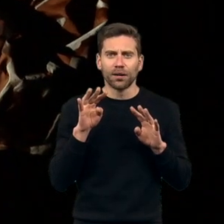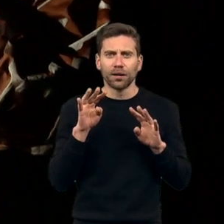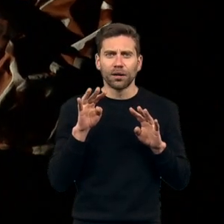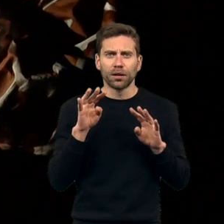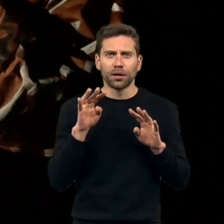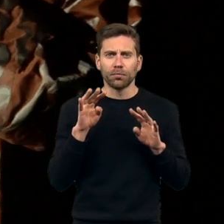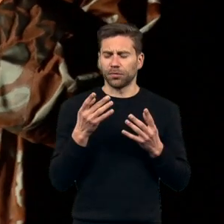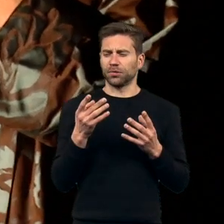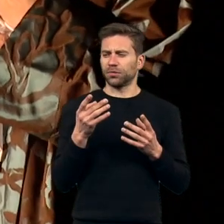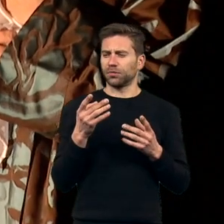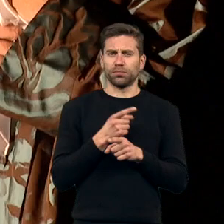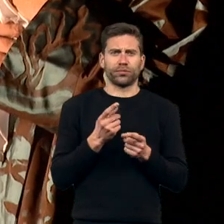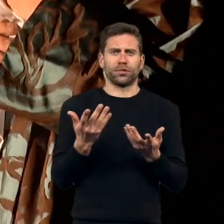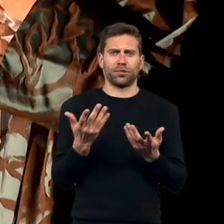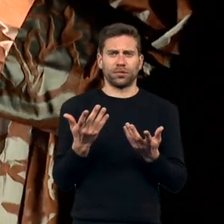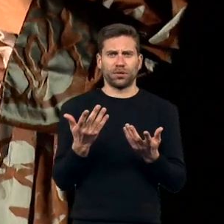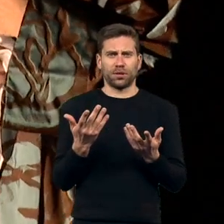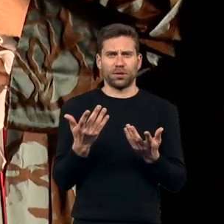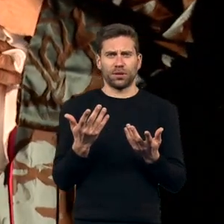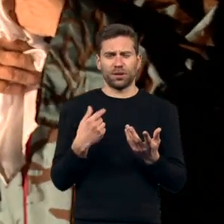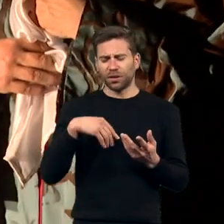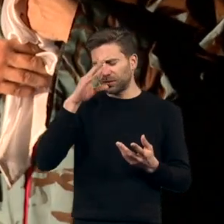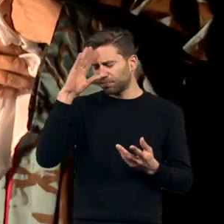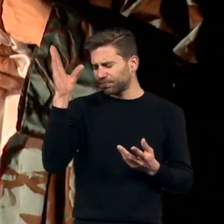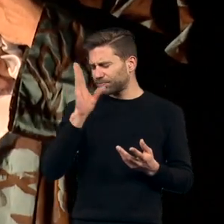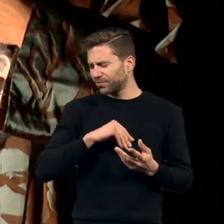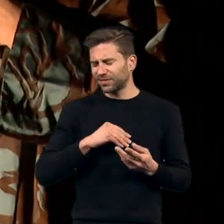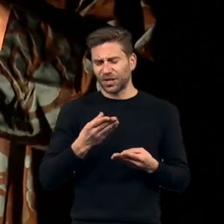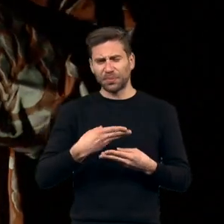o quê? Eu sei lá o que é. Passa.